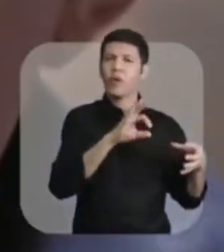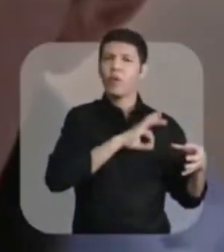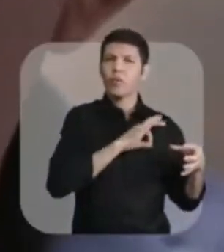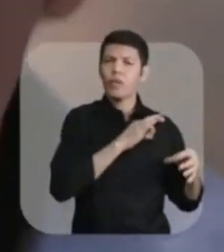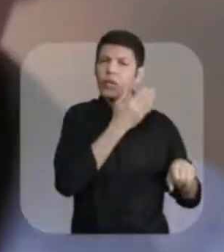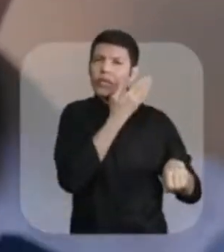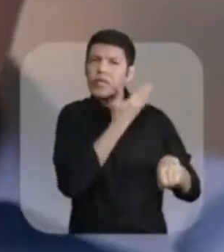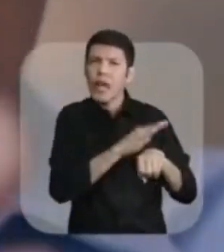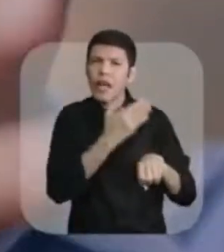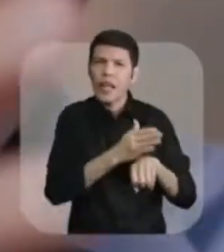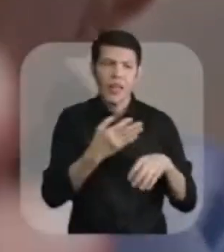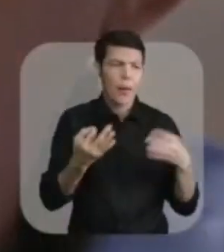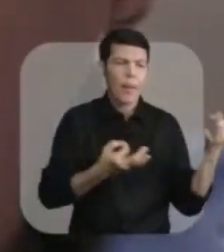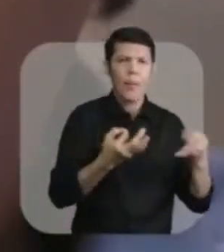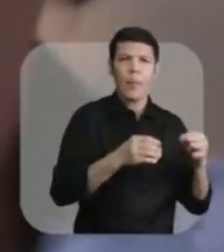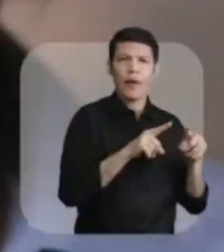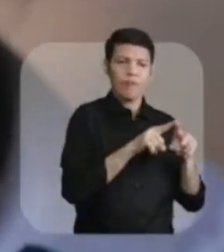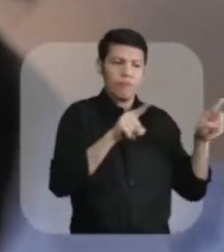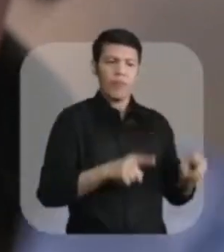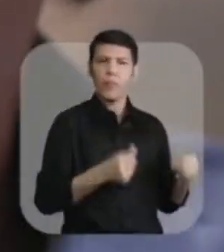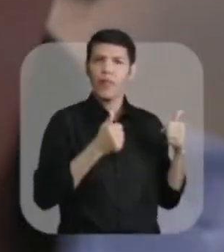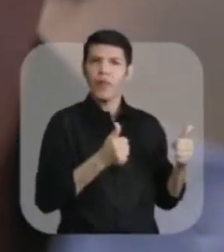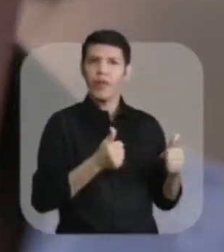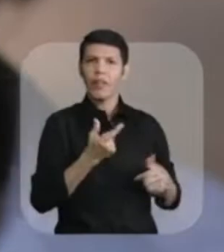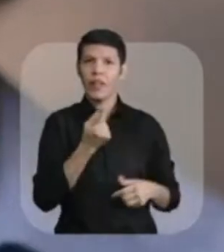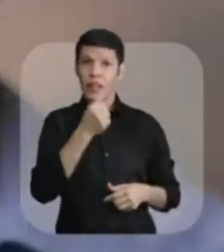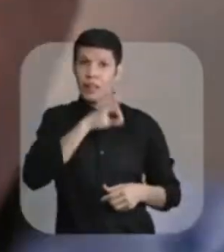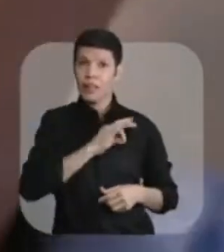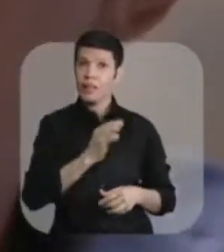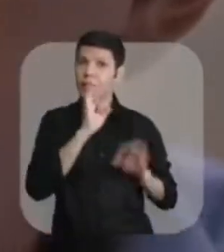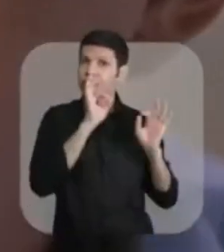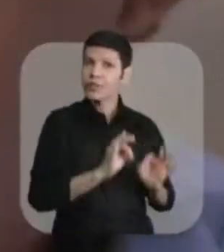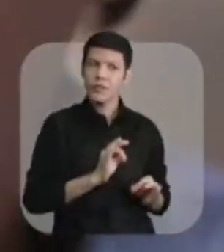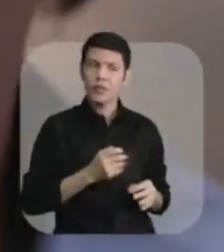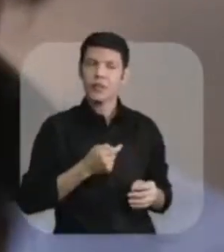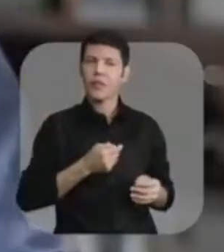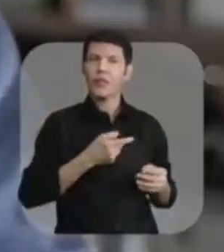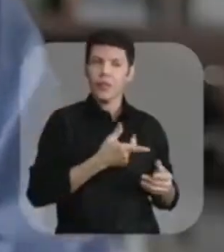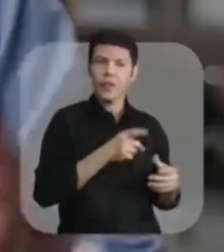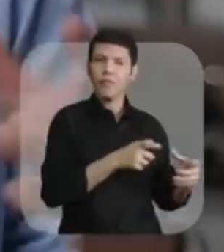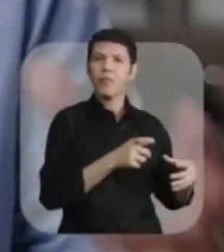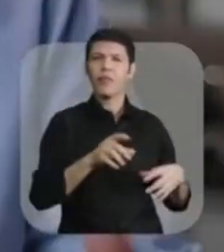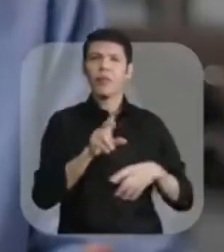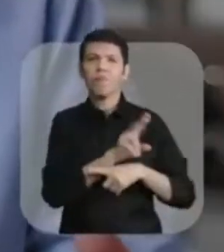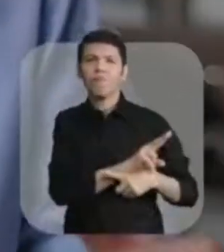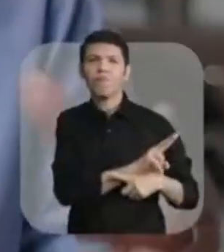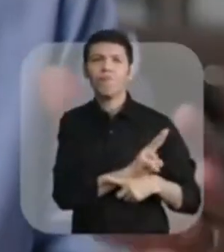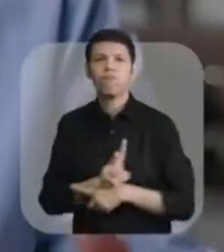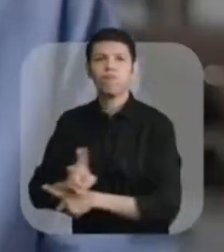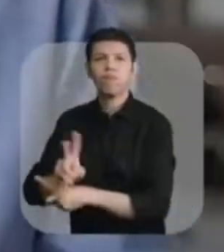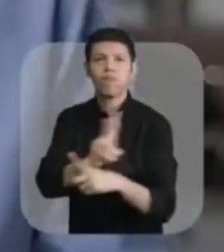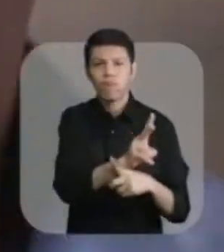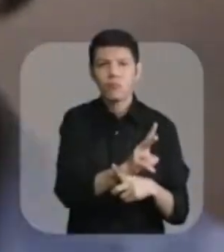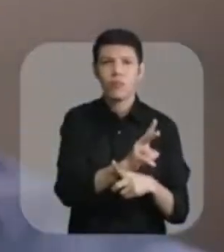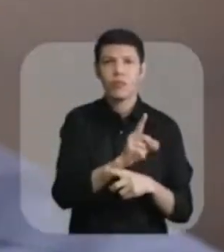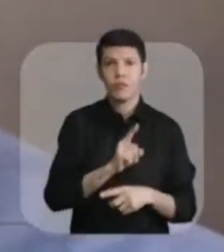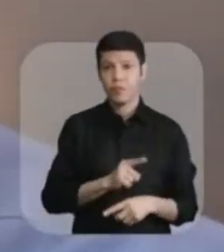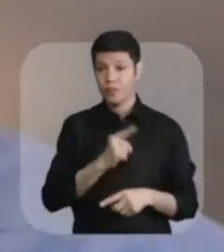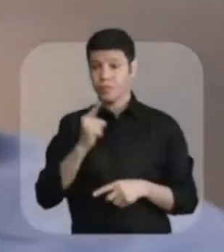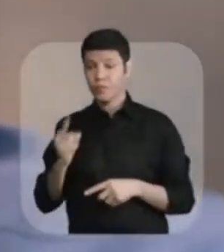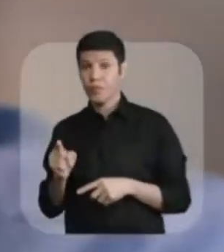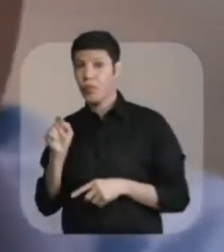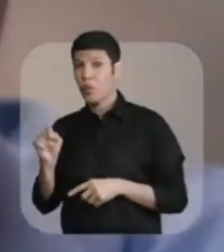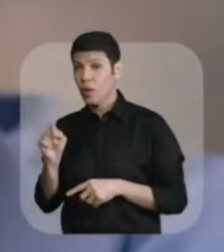uma polícia bem treinada, com bom efetivo, com pagamento justo para fazer a segurança, e de